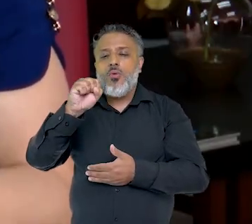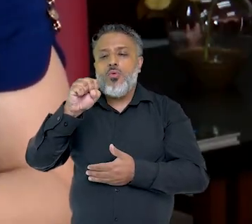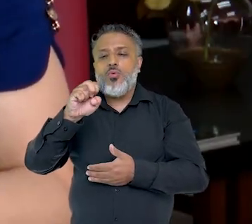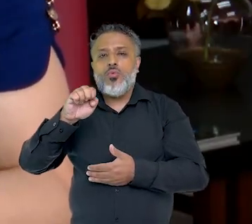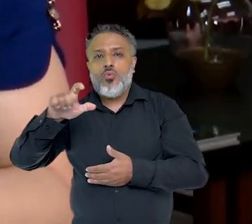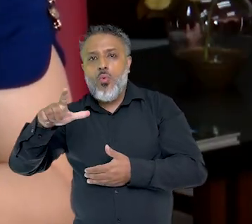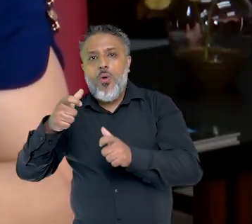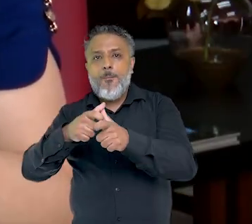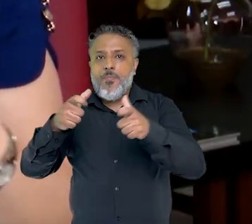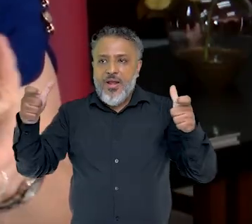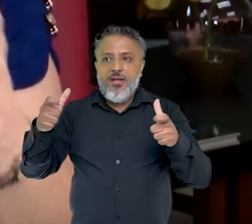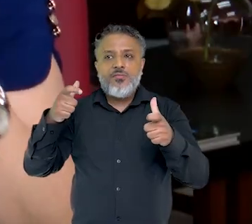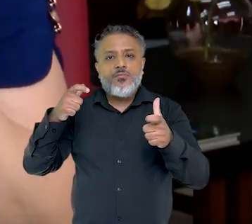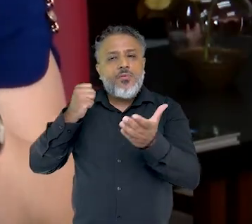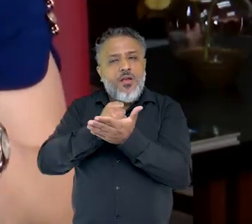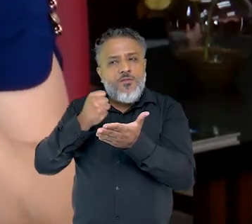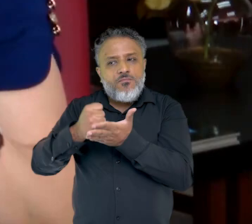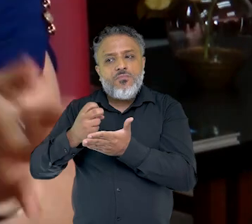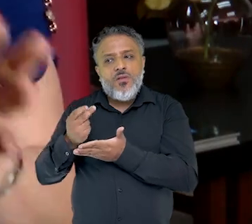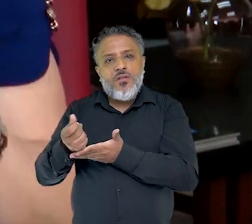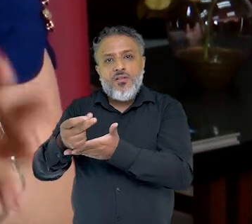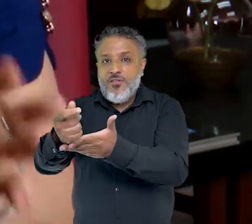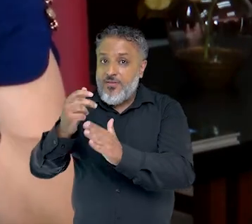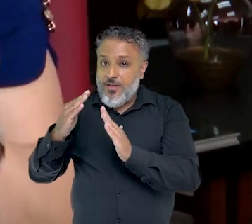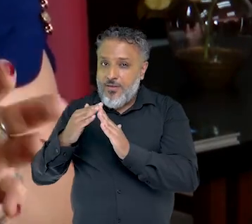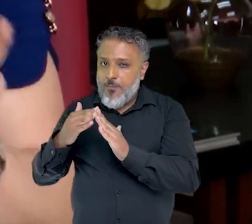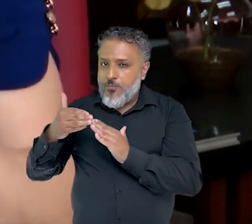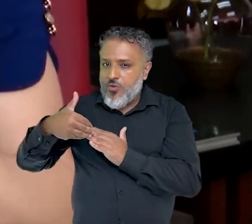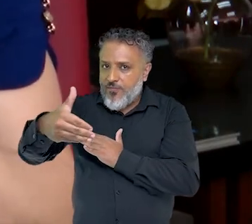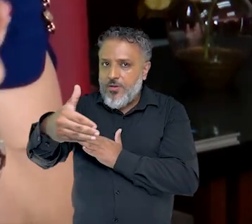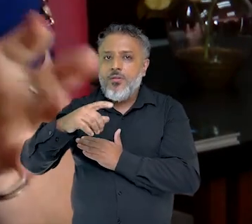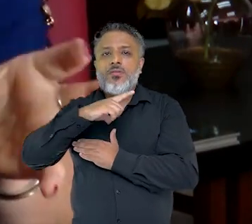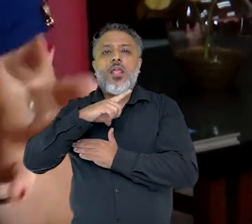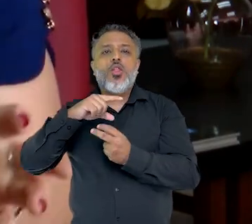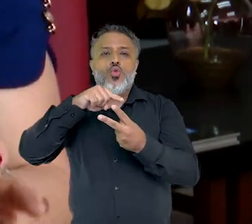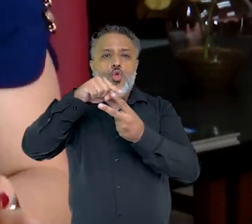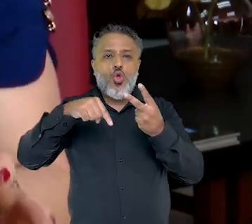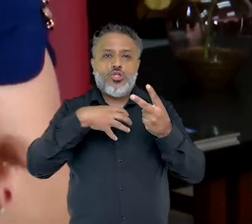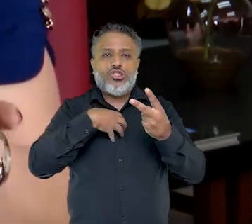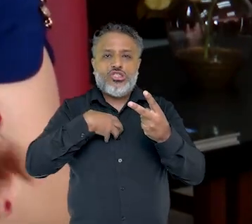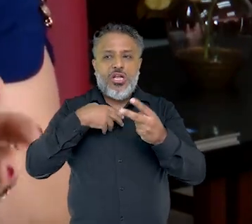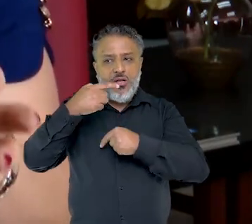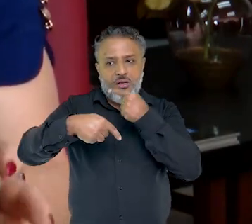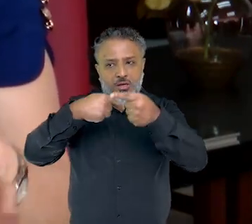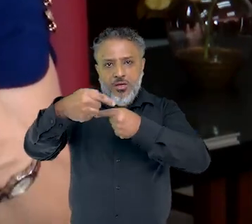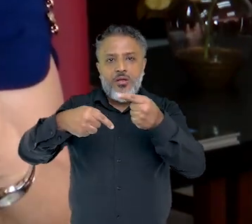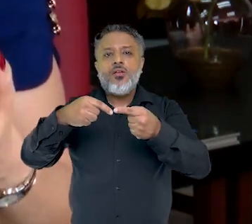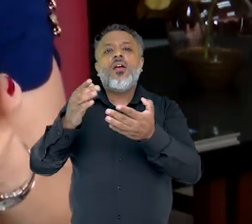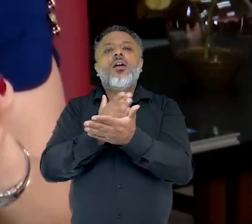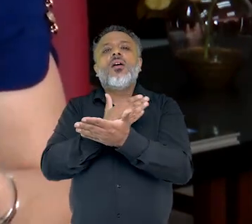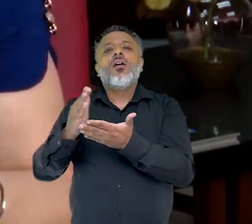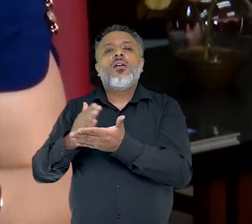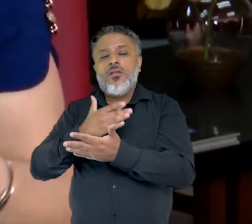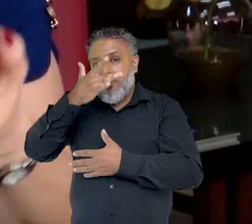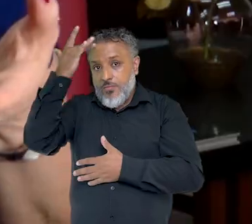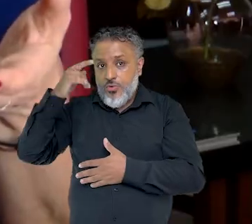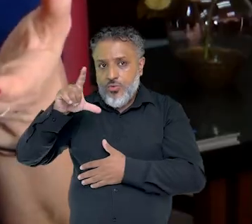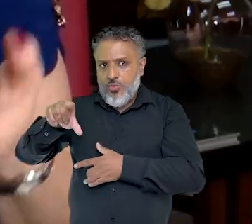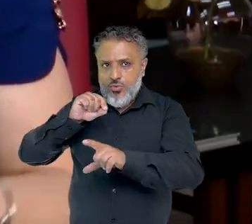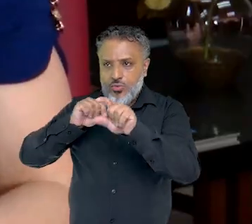residência provisória. Então, a gente tem duas formas de regularizar e de categorizar essas pessoas, a escolha